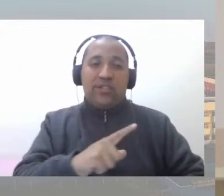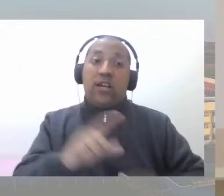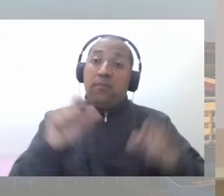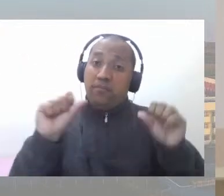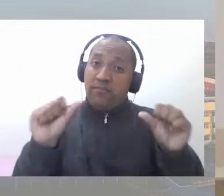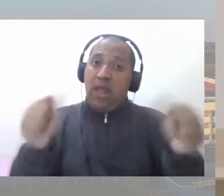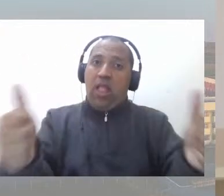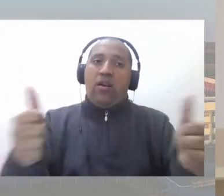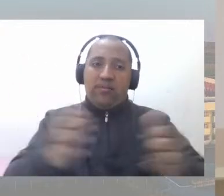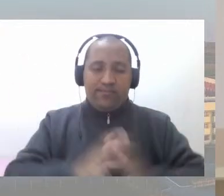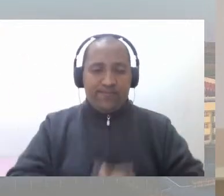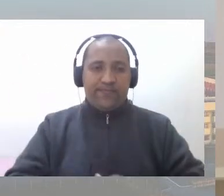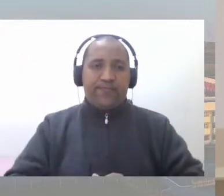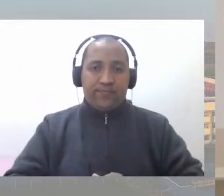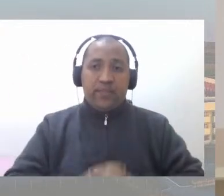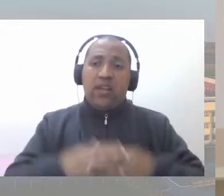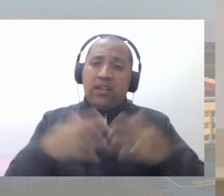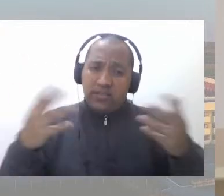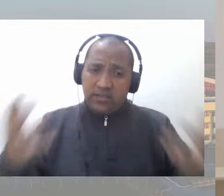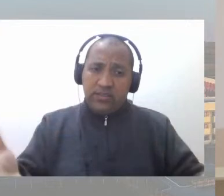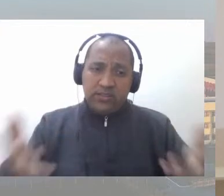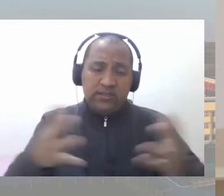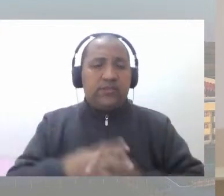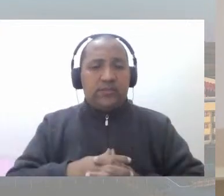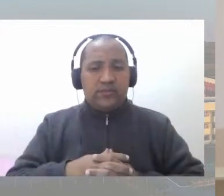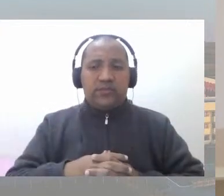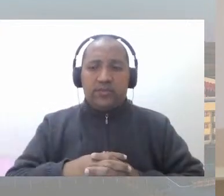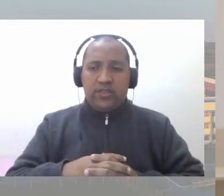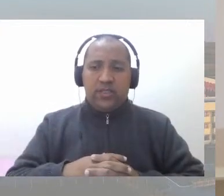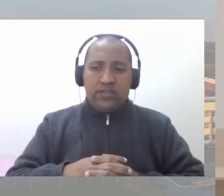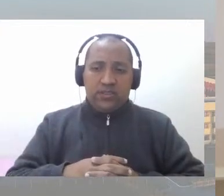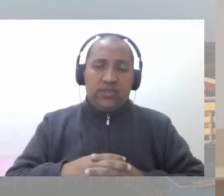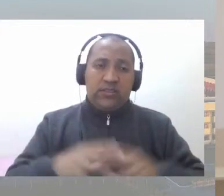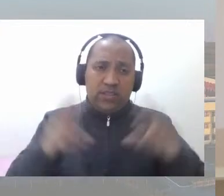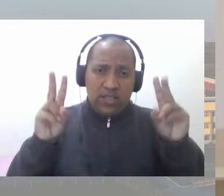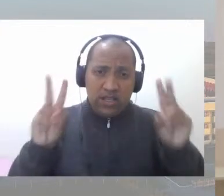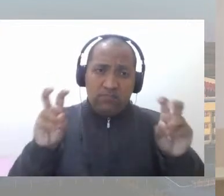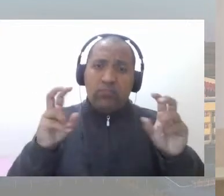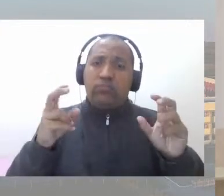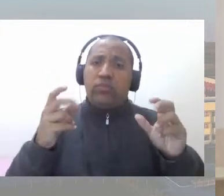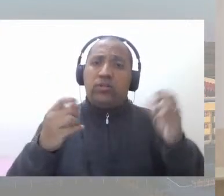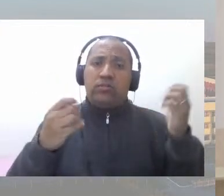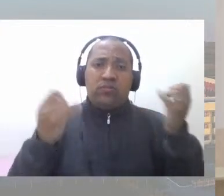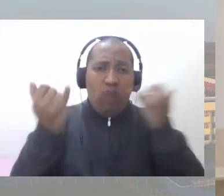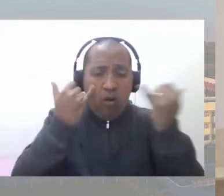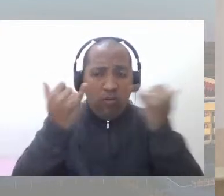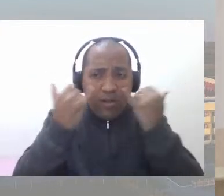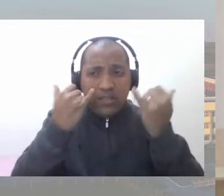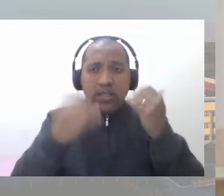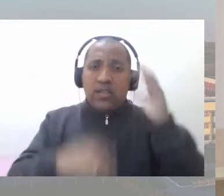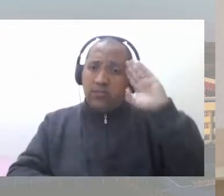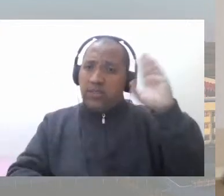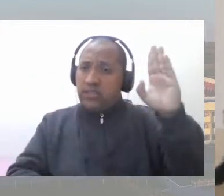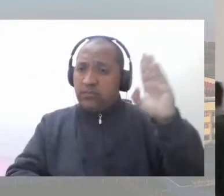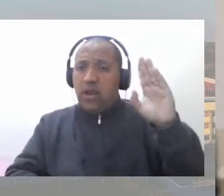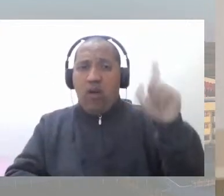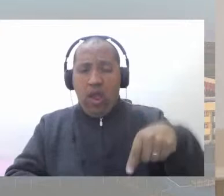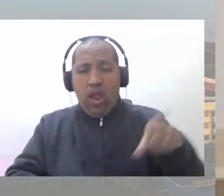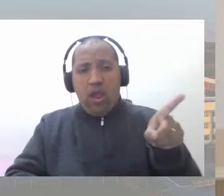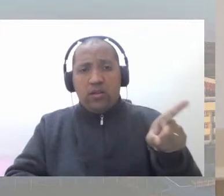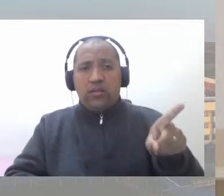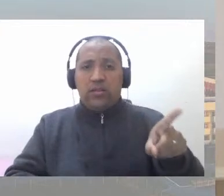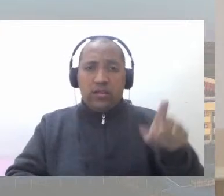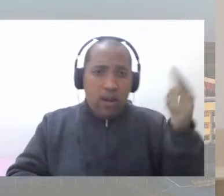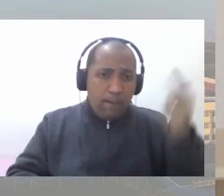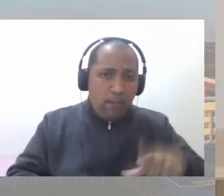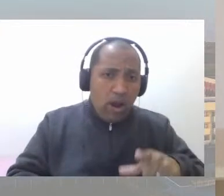forma. Então, pessoal... Em termos de informes, eu acho que esse é o principal que eu queria trazer. Não sei se o Queiroz gostaria de acrescentar, Queiroz,